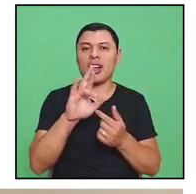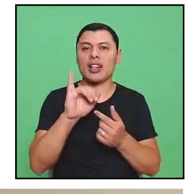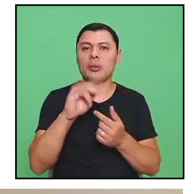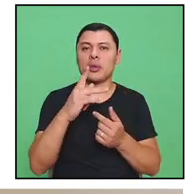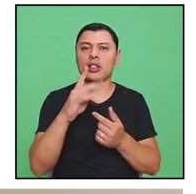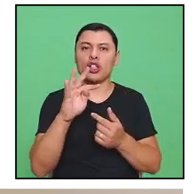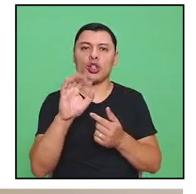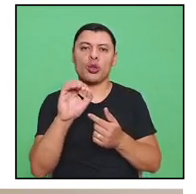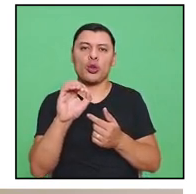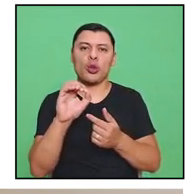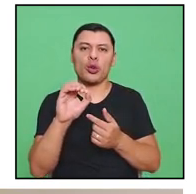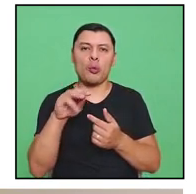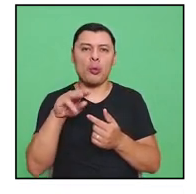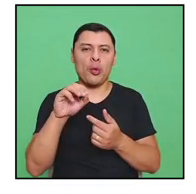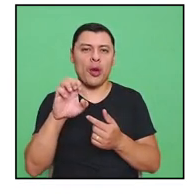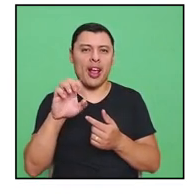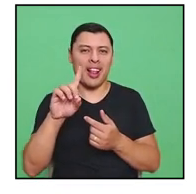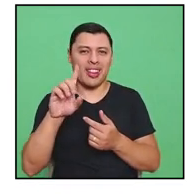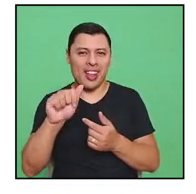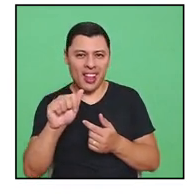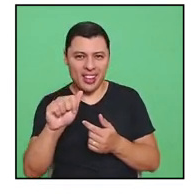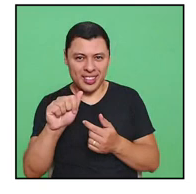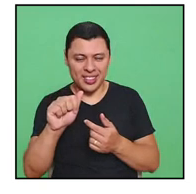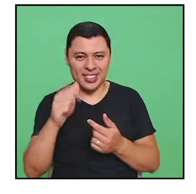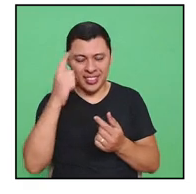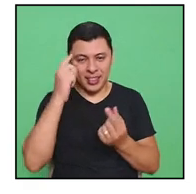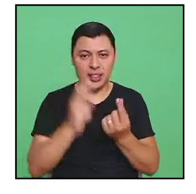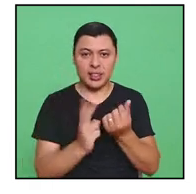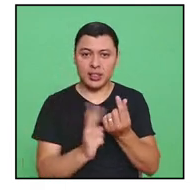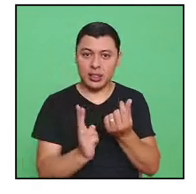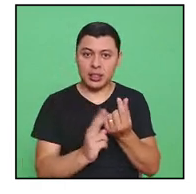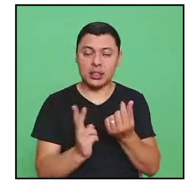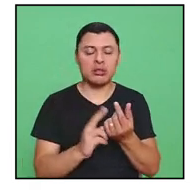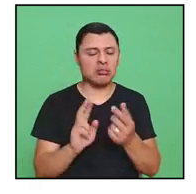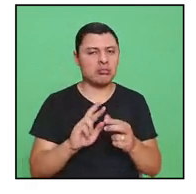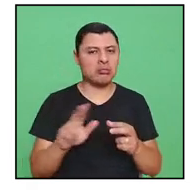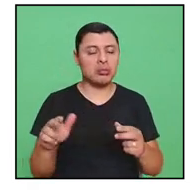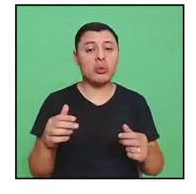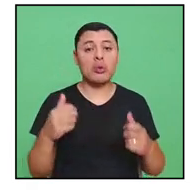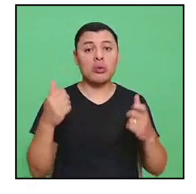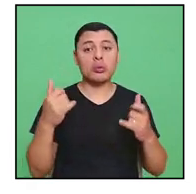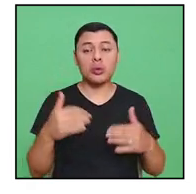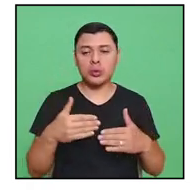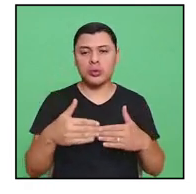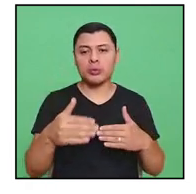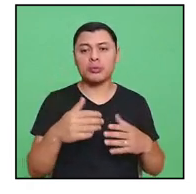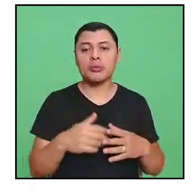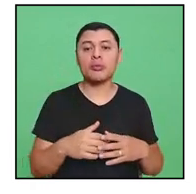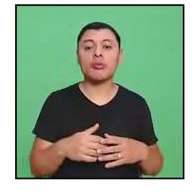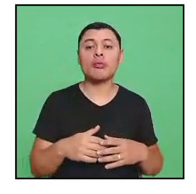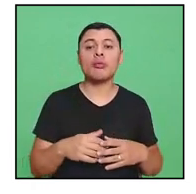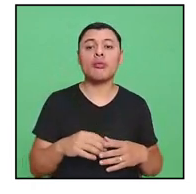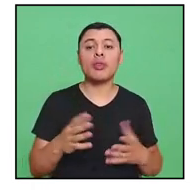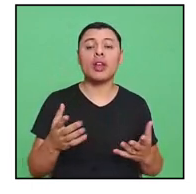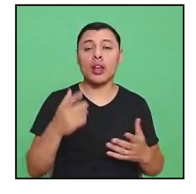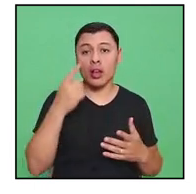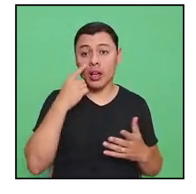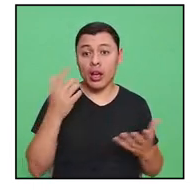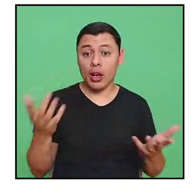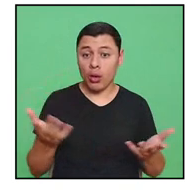pouco depois. Então, com o convite do Guilherme